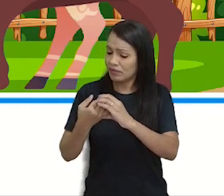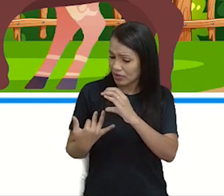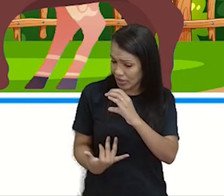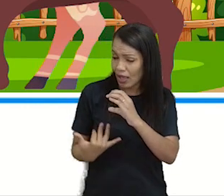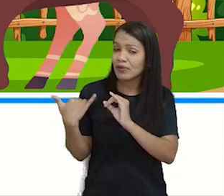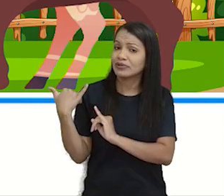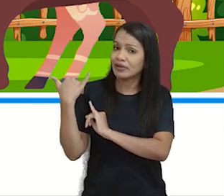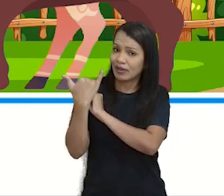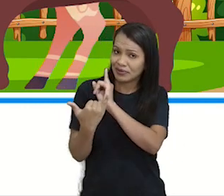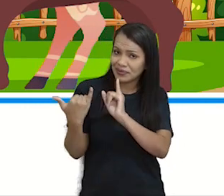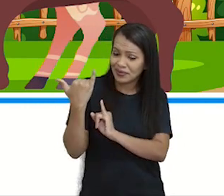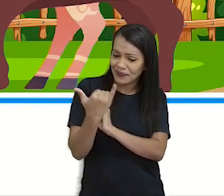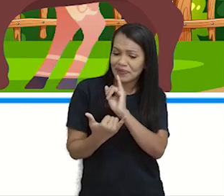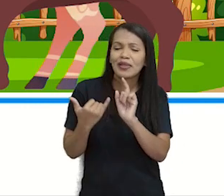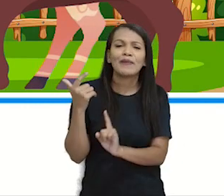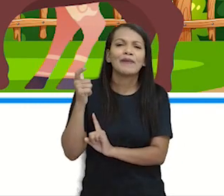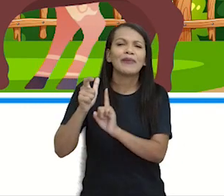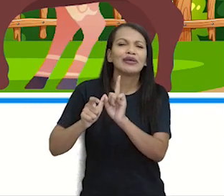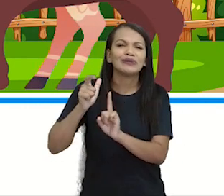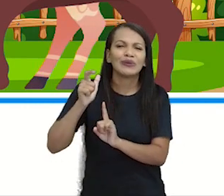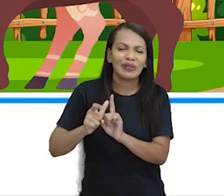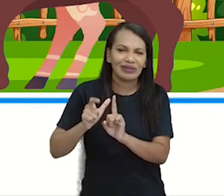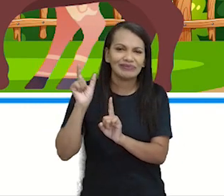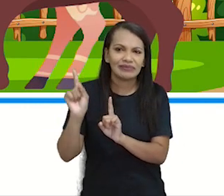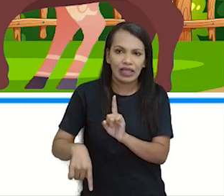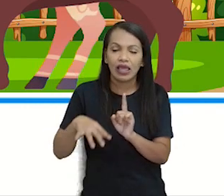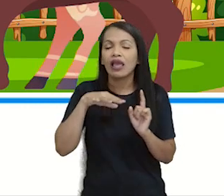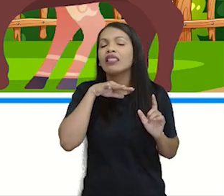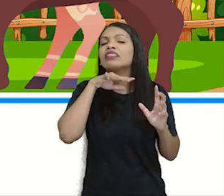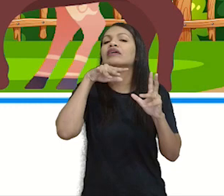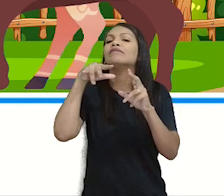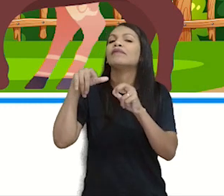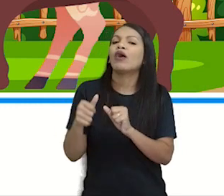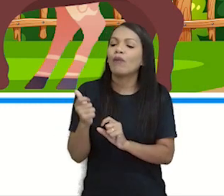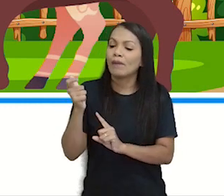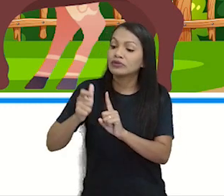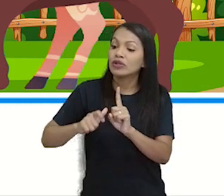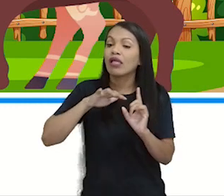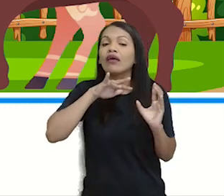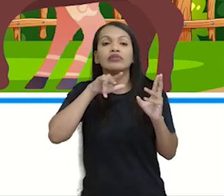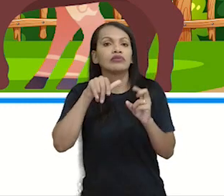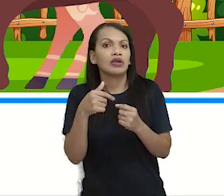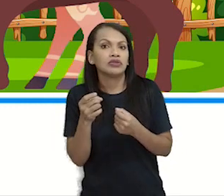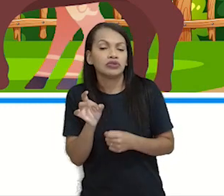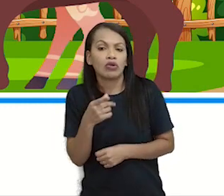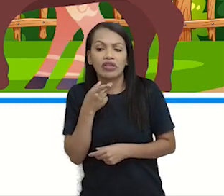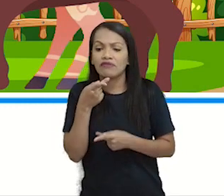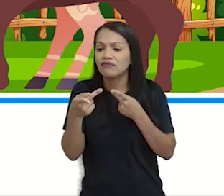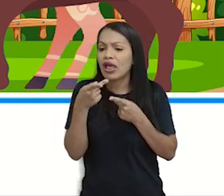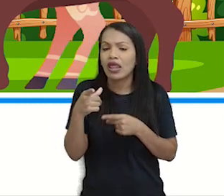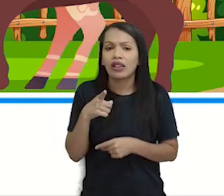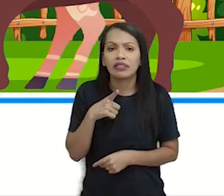da fábula, são personagens, não é? São animais. Só que esses animais falam, eles